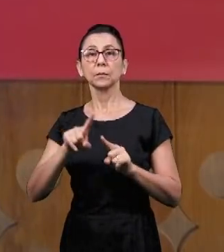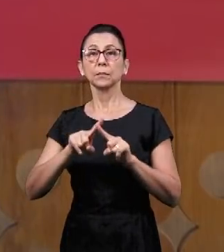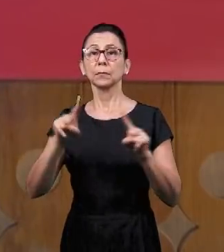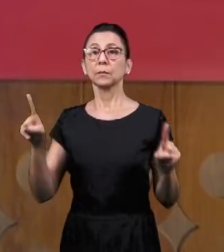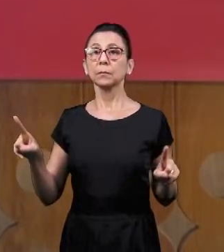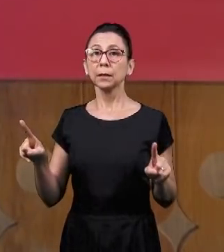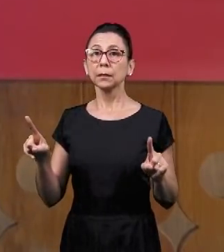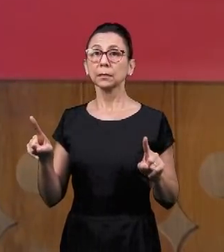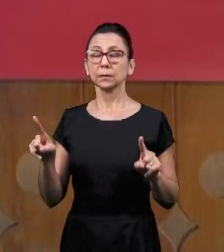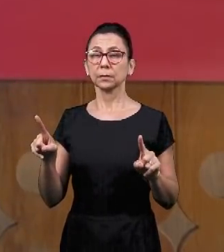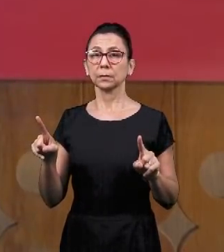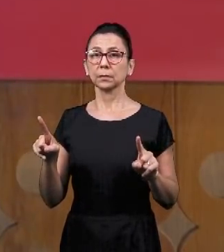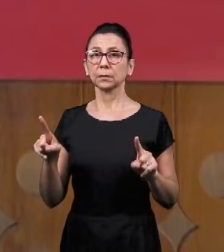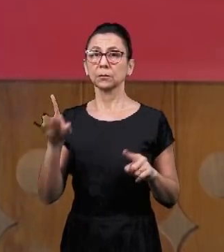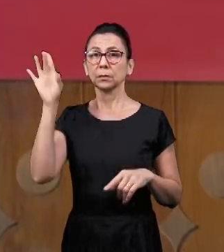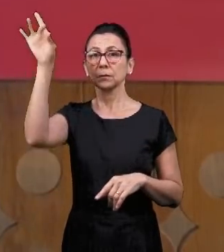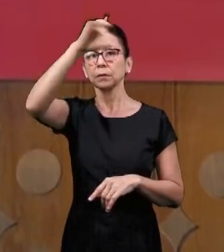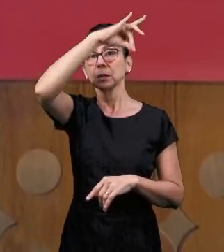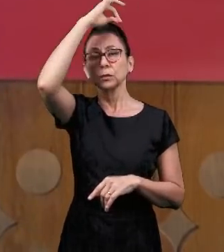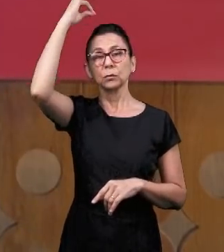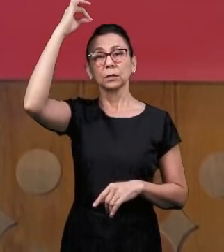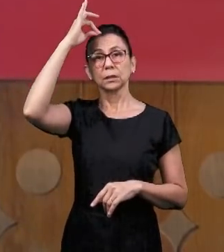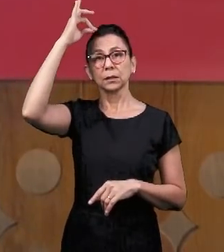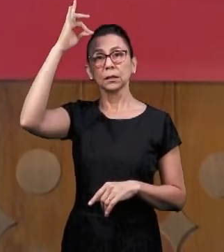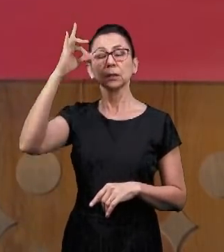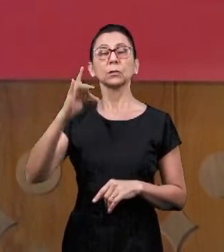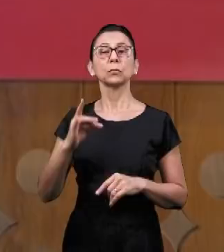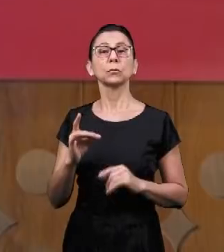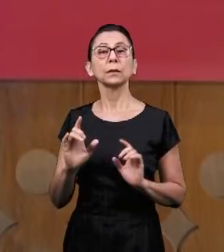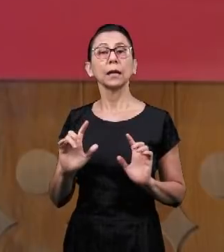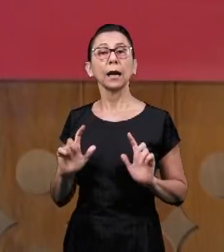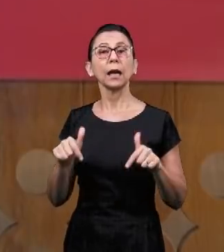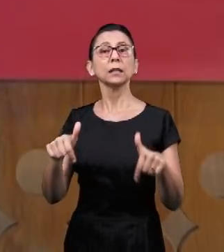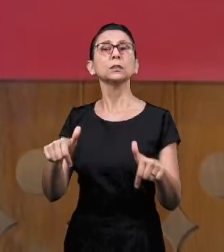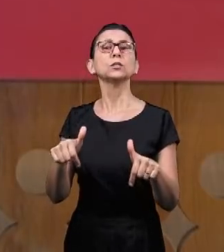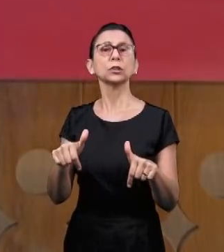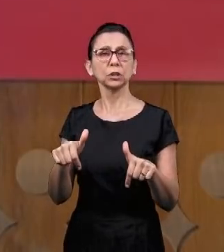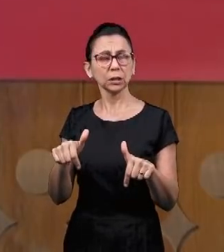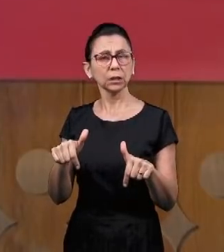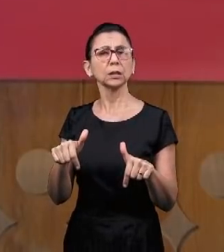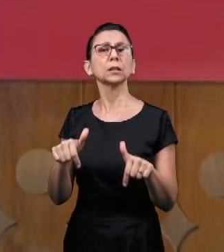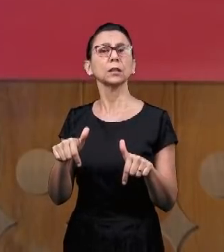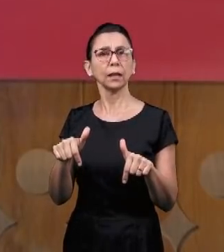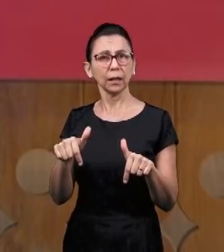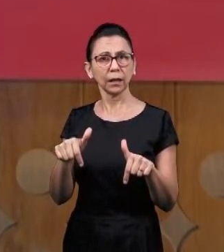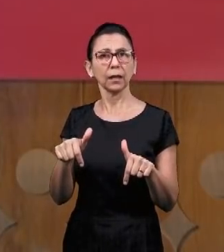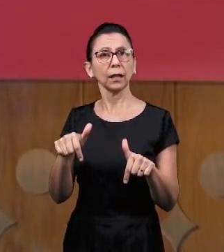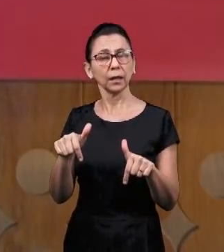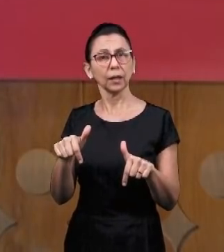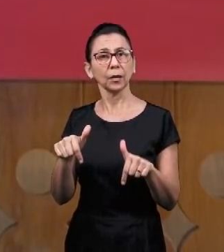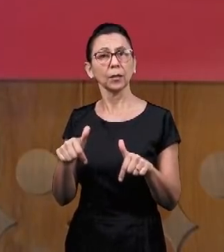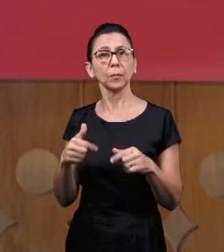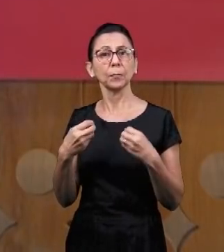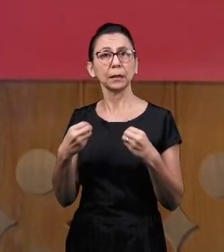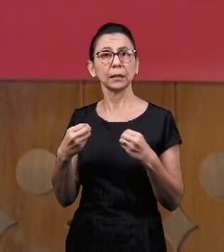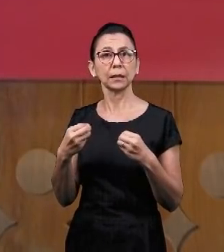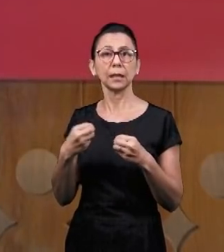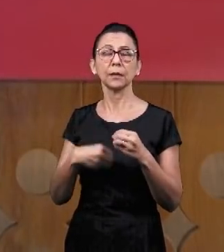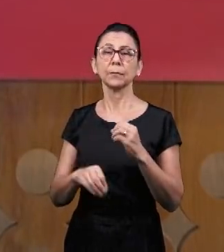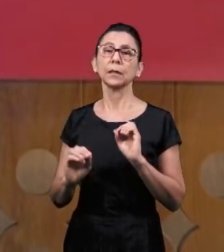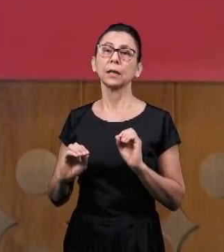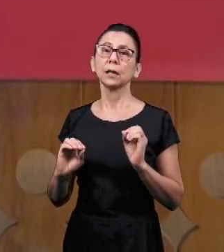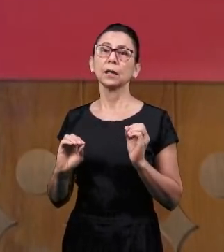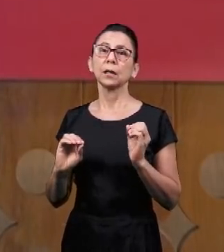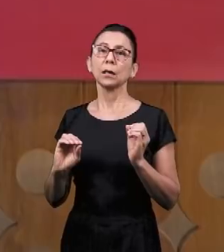agir nesse projeto, para dentro desse projeto realizar uma obra, e é por isso que